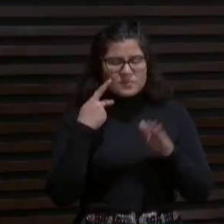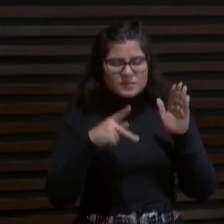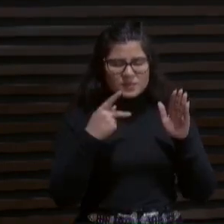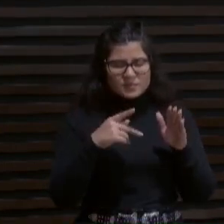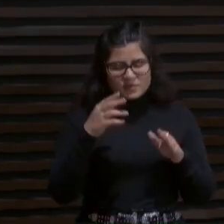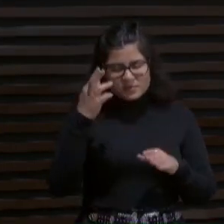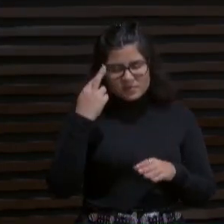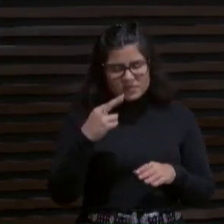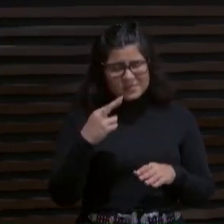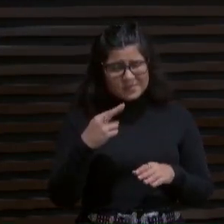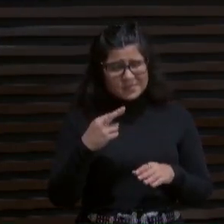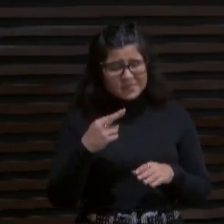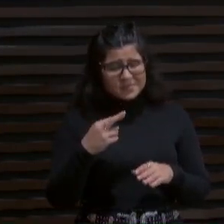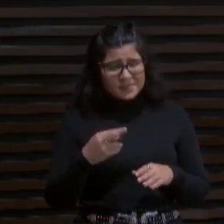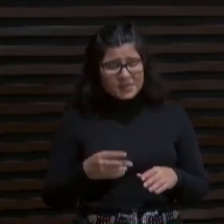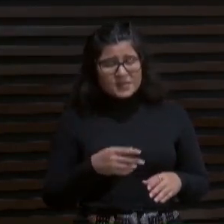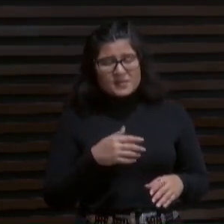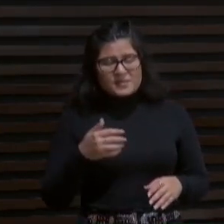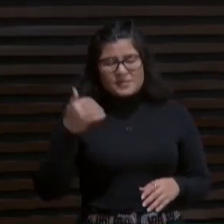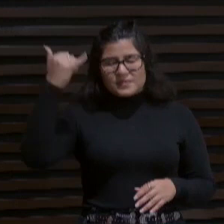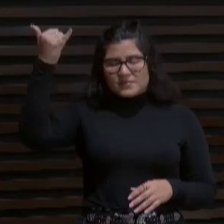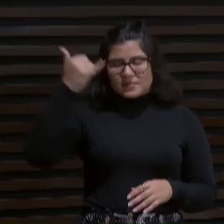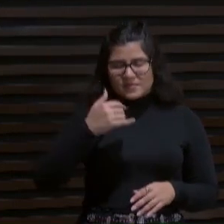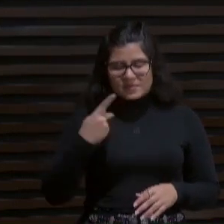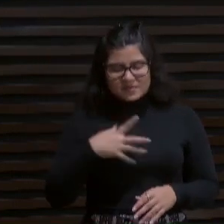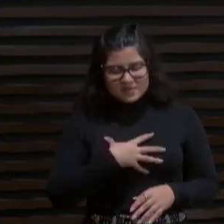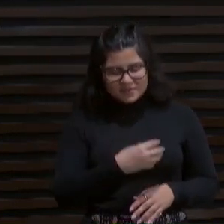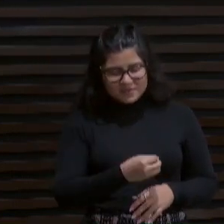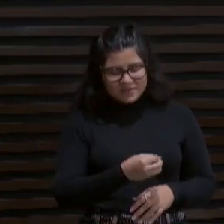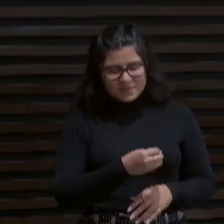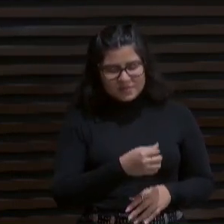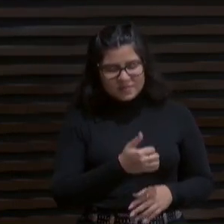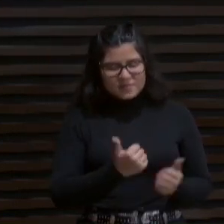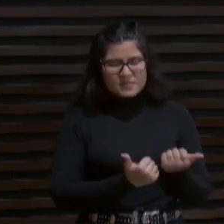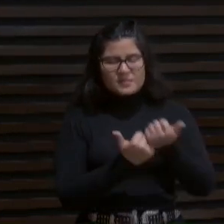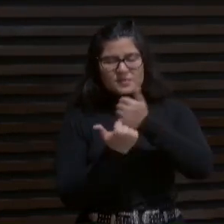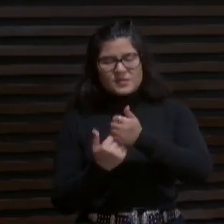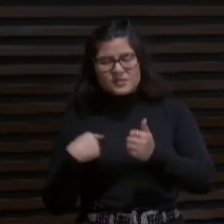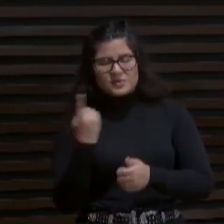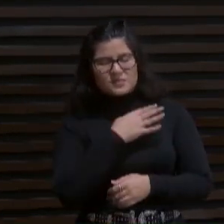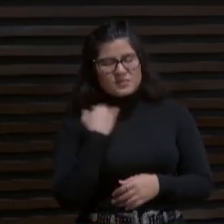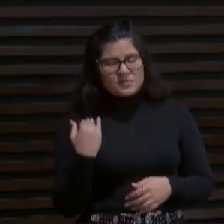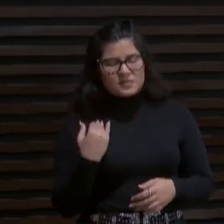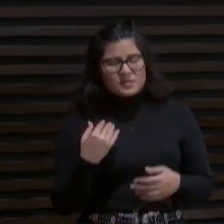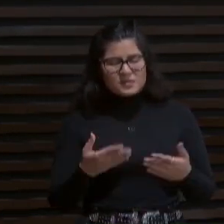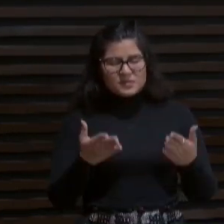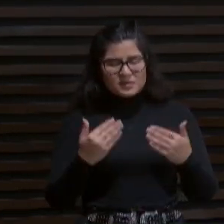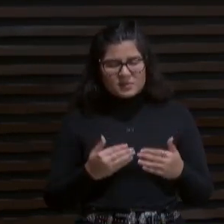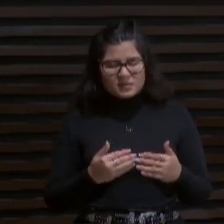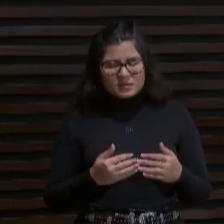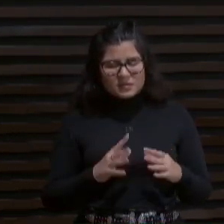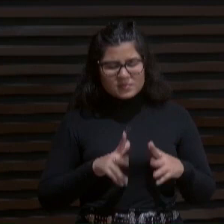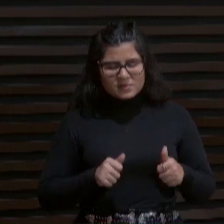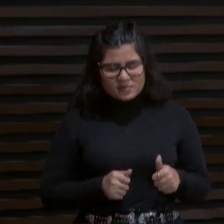teu Filho para morrer em nosso lugar, e Ele veio e morreu, e levou sobre si a nossa culpa e os nossos pecados. E